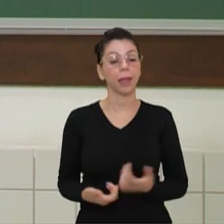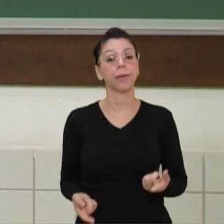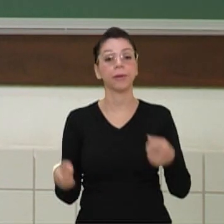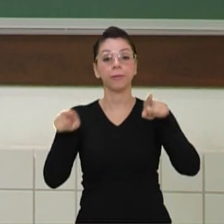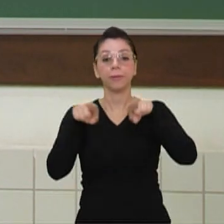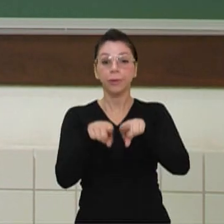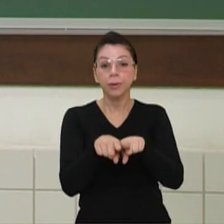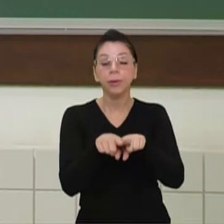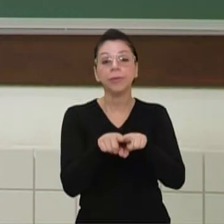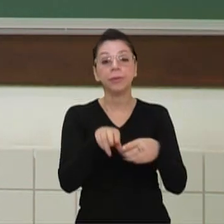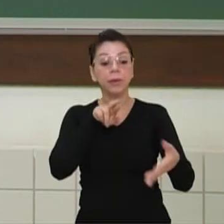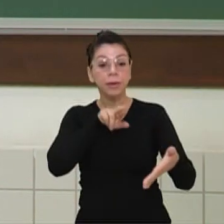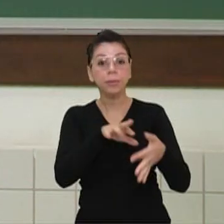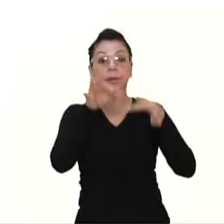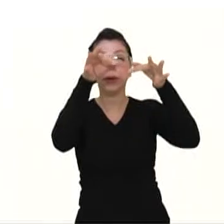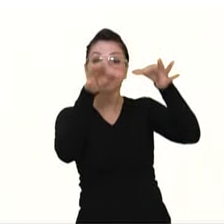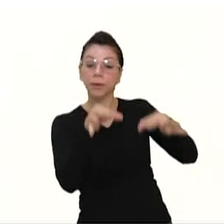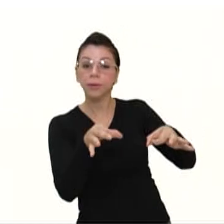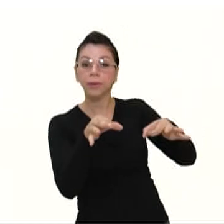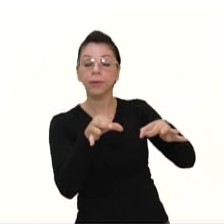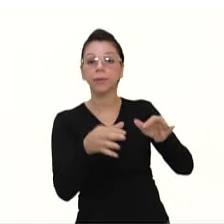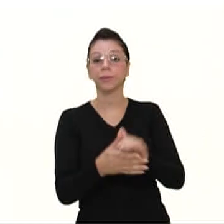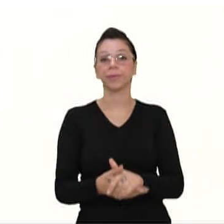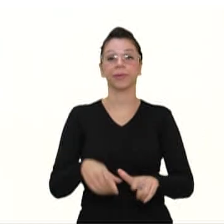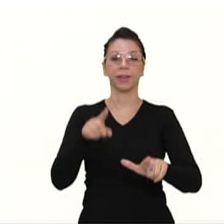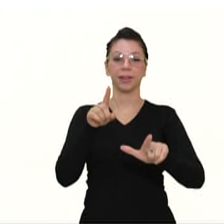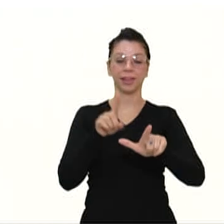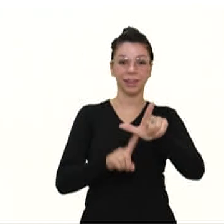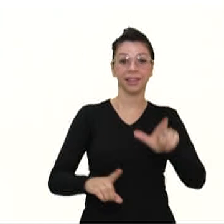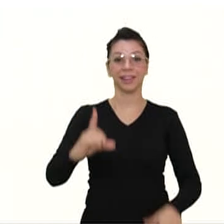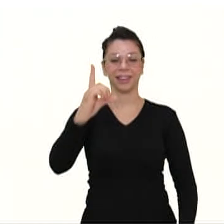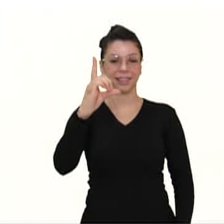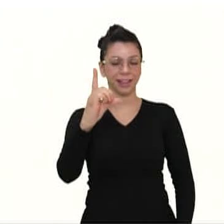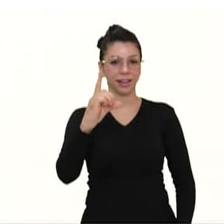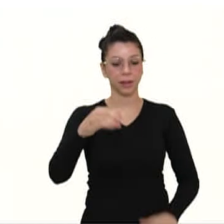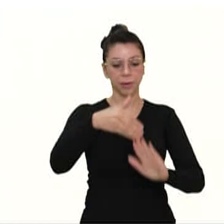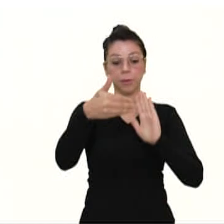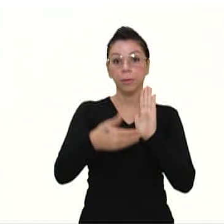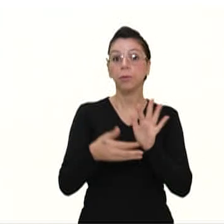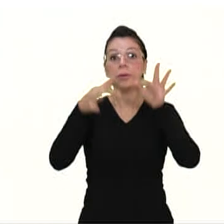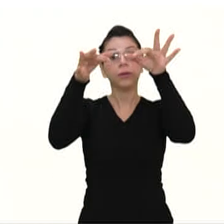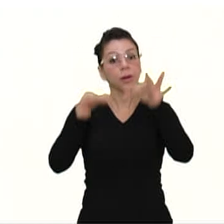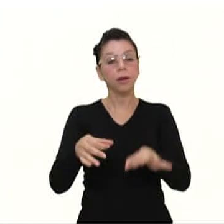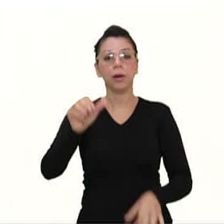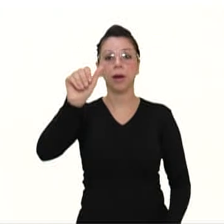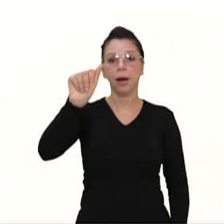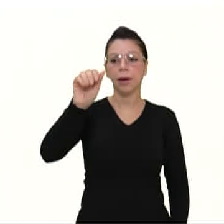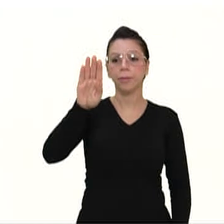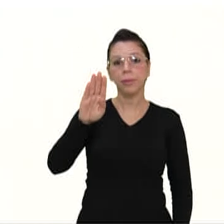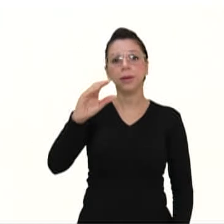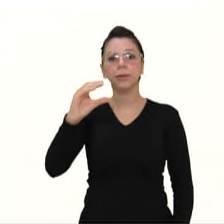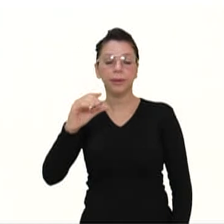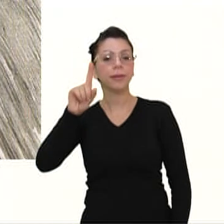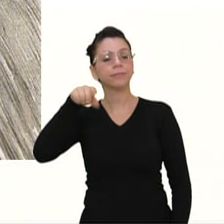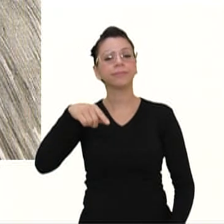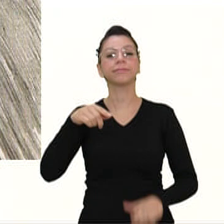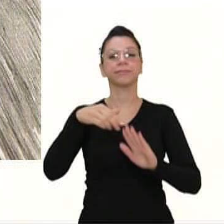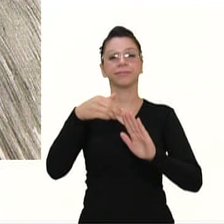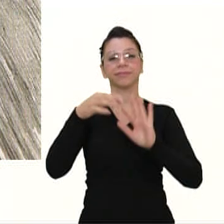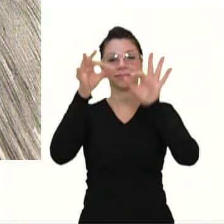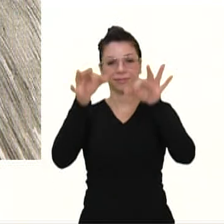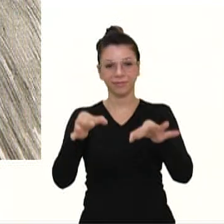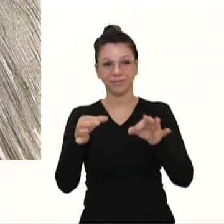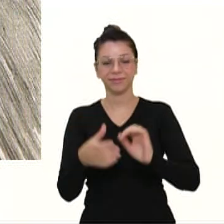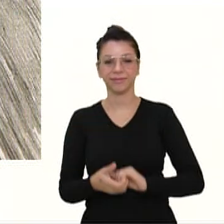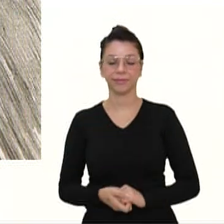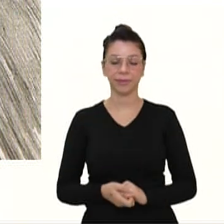Voltamos e a resposta correta é a alternativa D. Todas as alternativas estão corretas. Como eu falei, a pergunta está muito fácil.